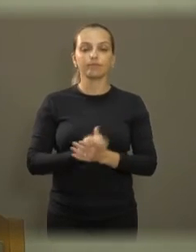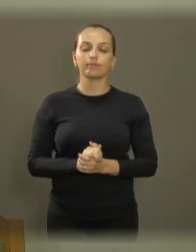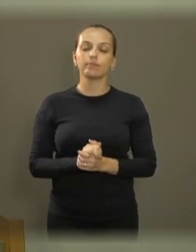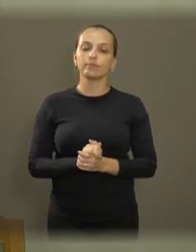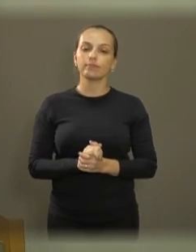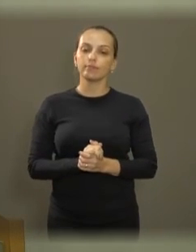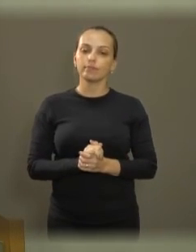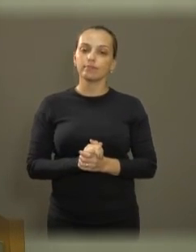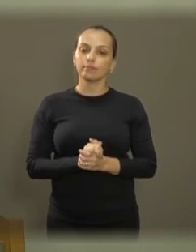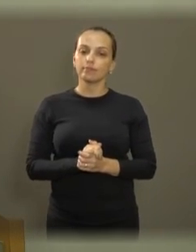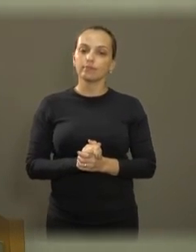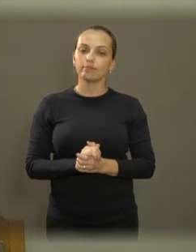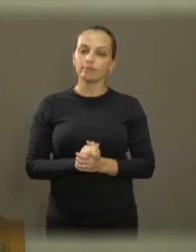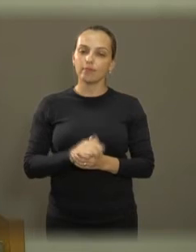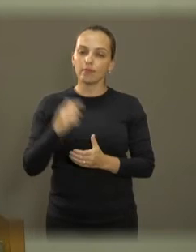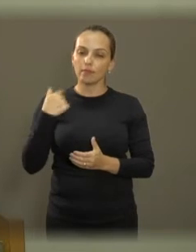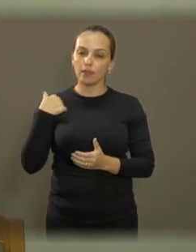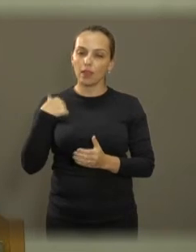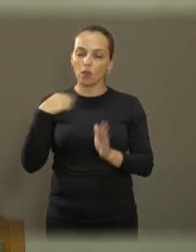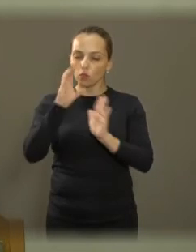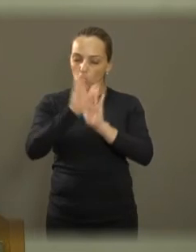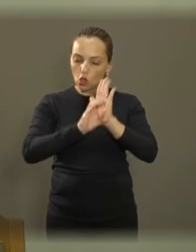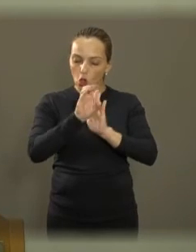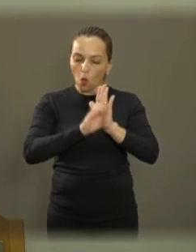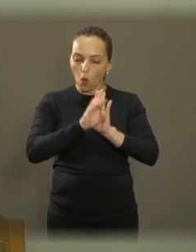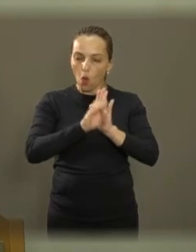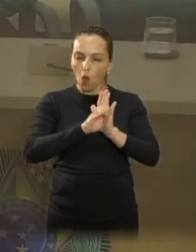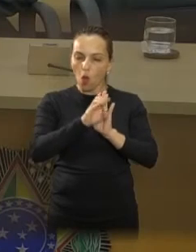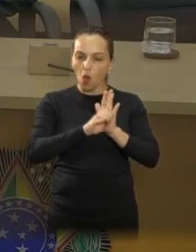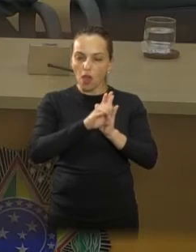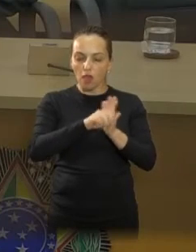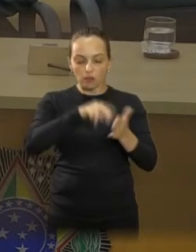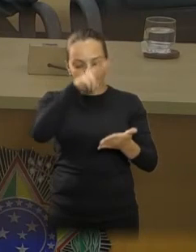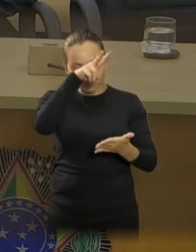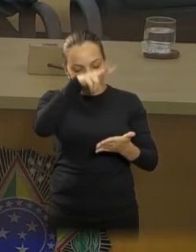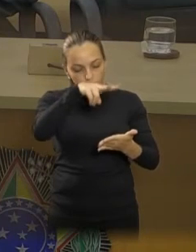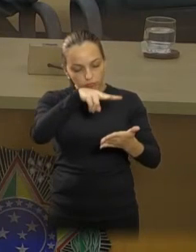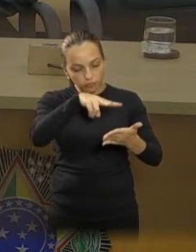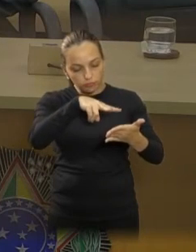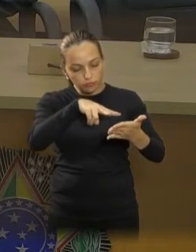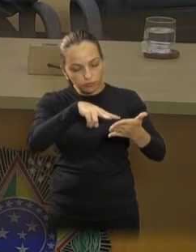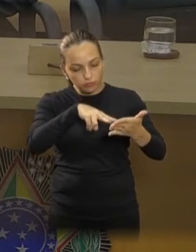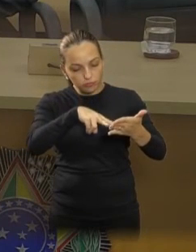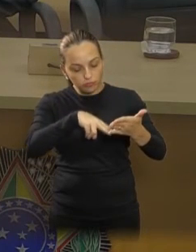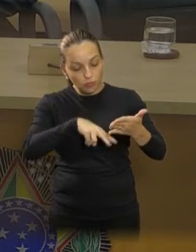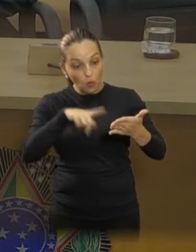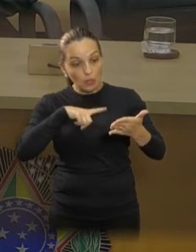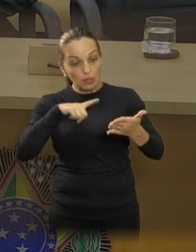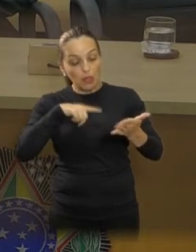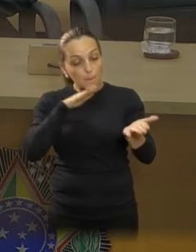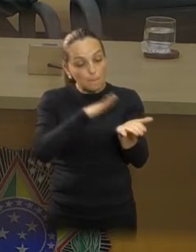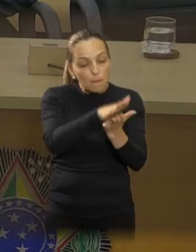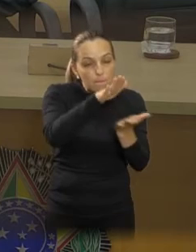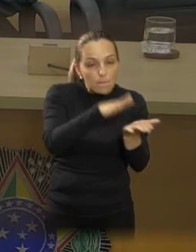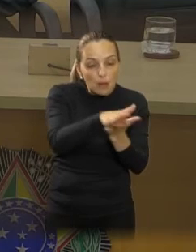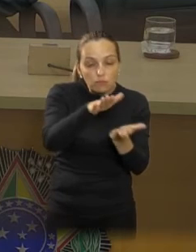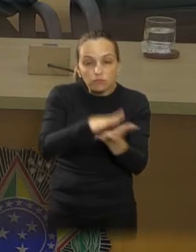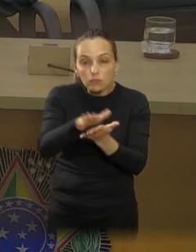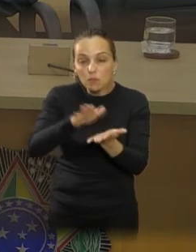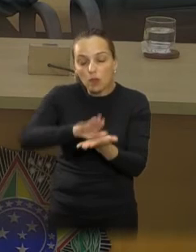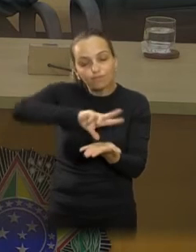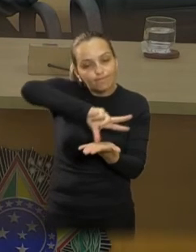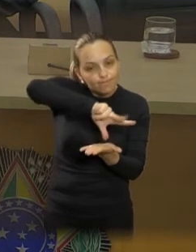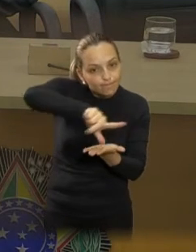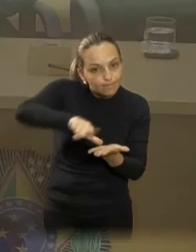Eu tive observando o vosso currículo, professor, tem um punhado de publicações. Se a gente fosse ficar relatando tudo aqui, a